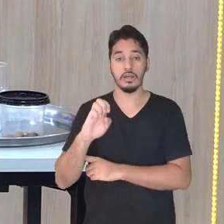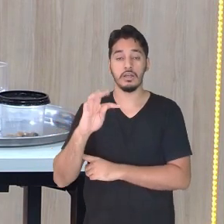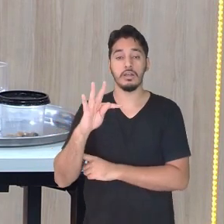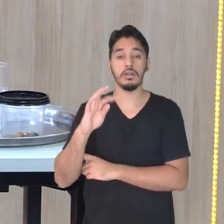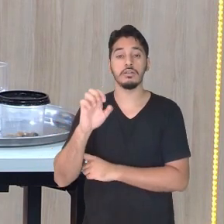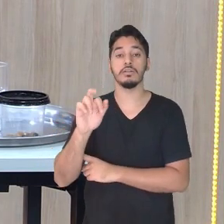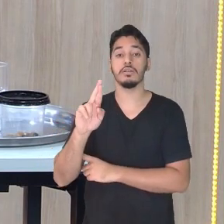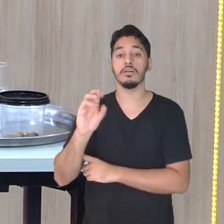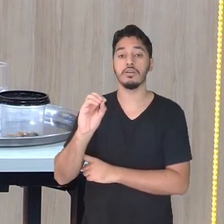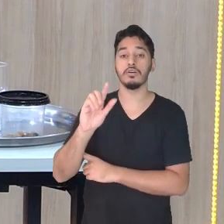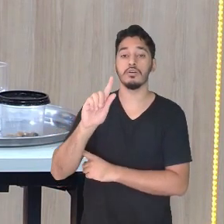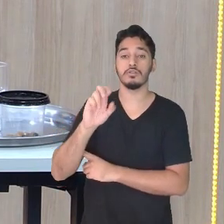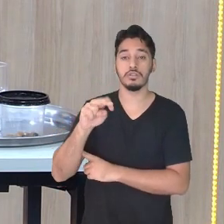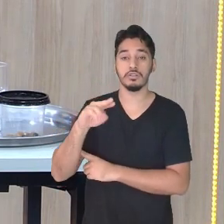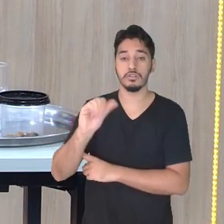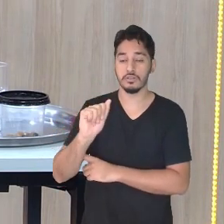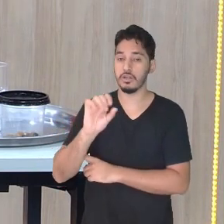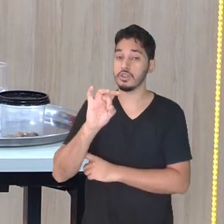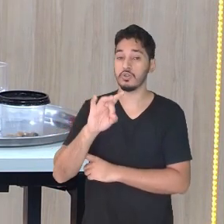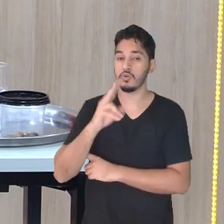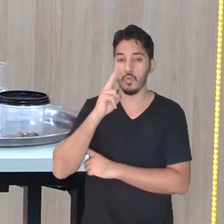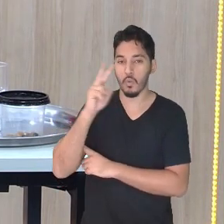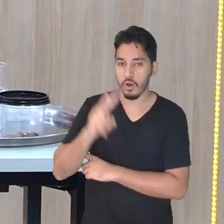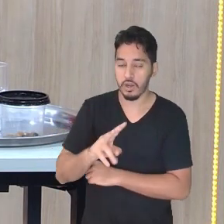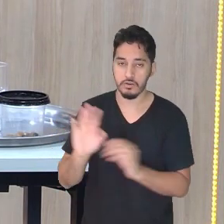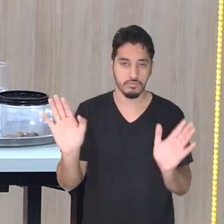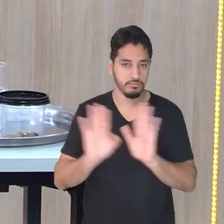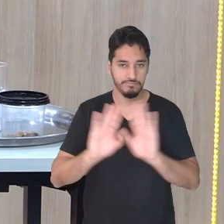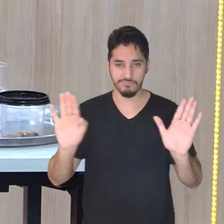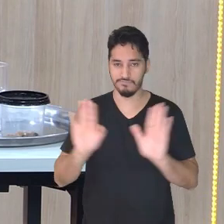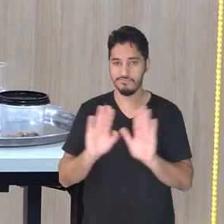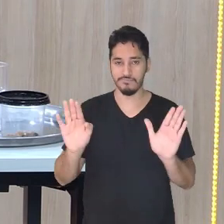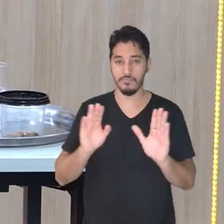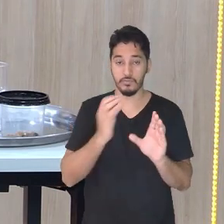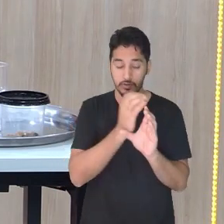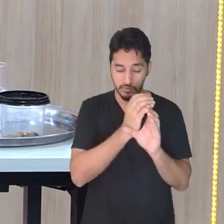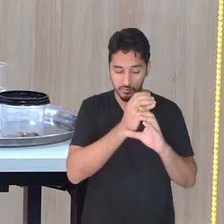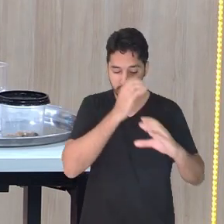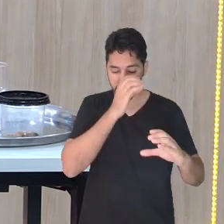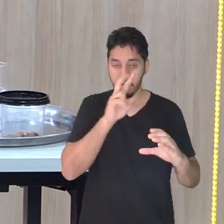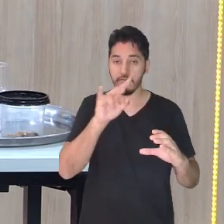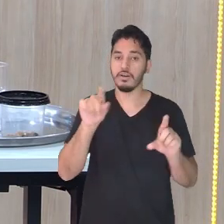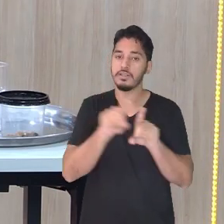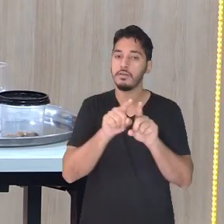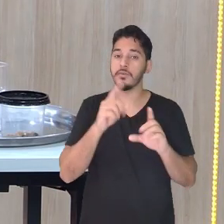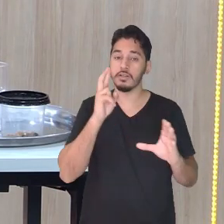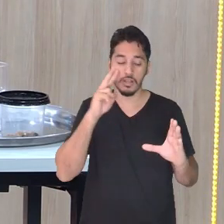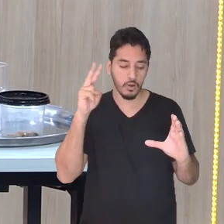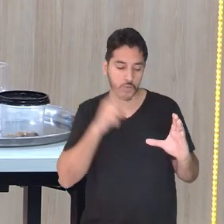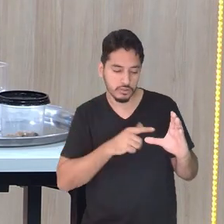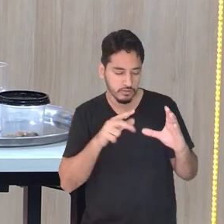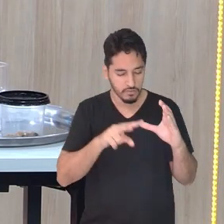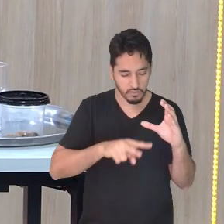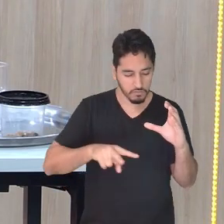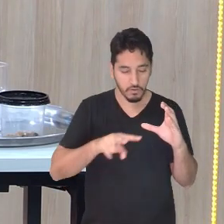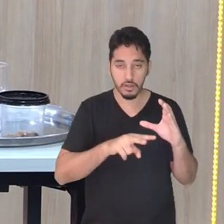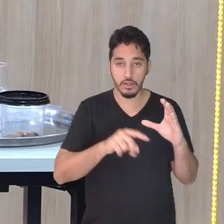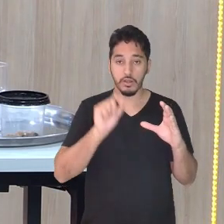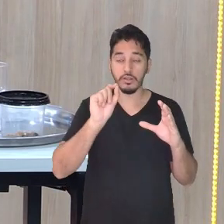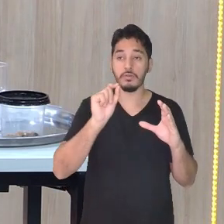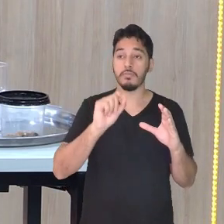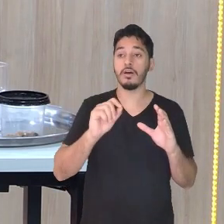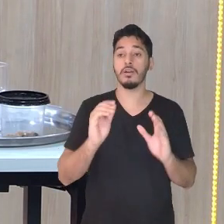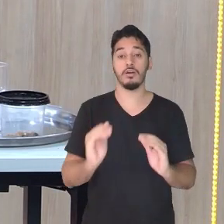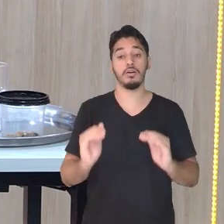o olhar, não é só o nosso olho que vai identificar. O microscópio também vai estar fazendo isso. Que para a